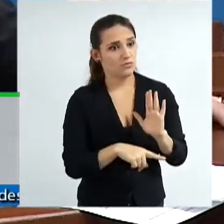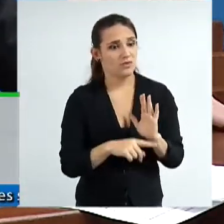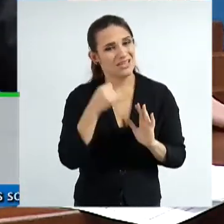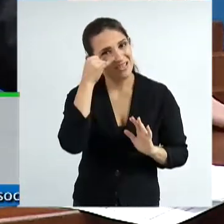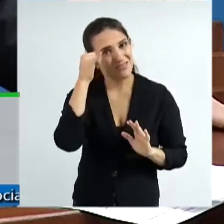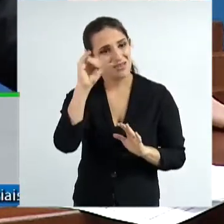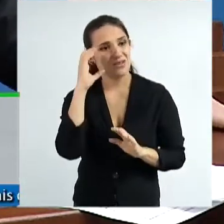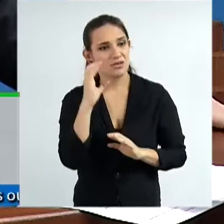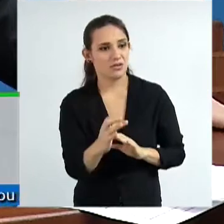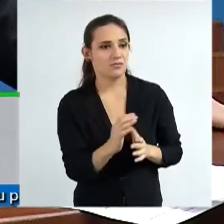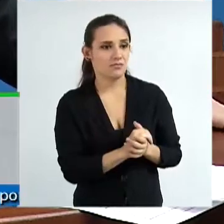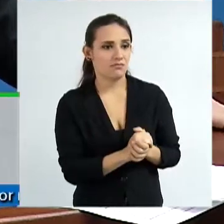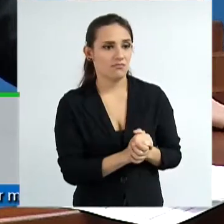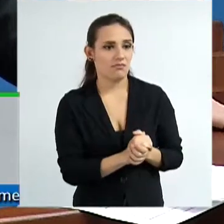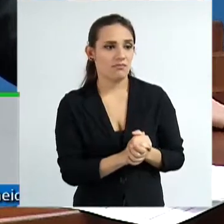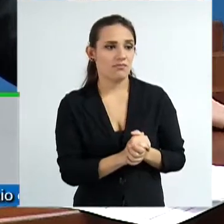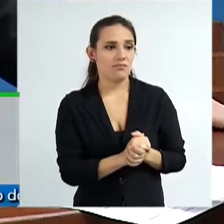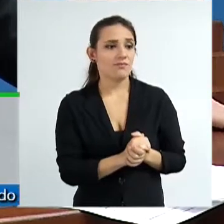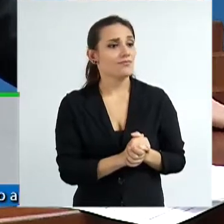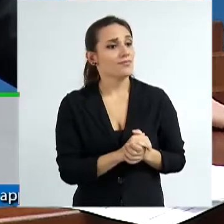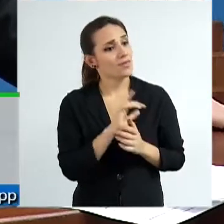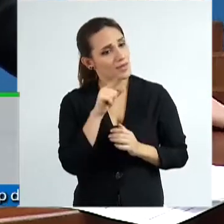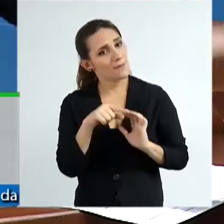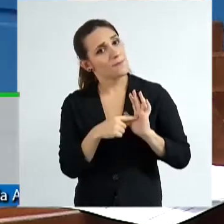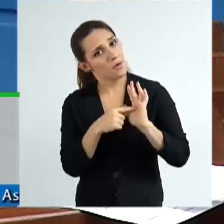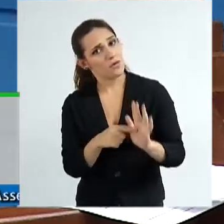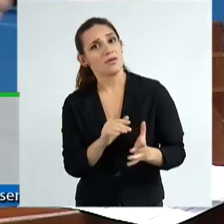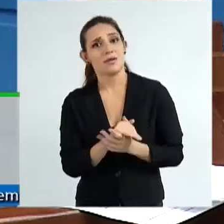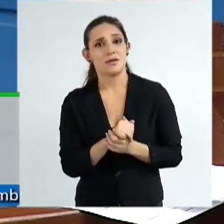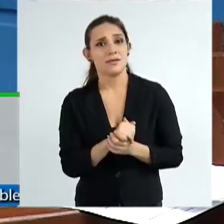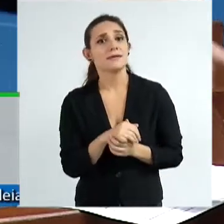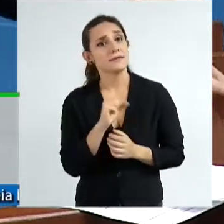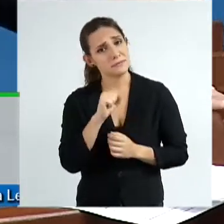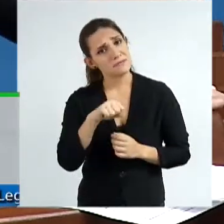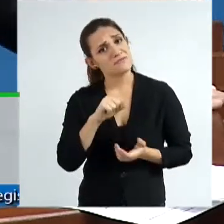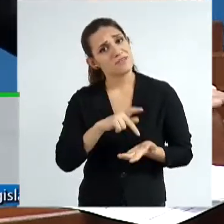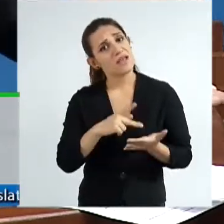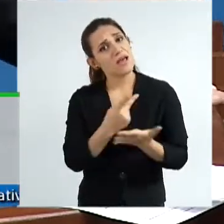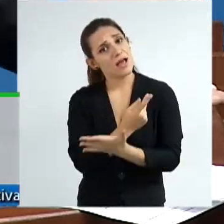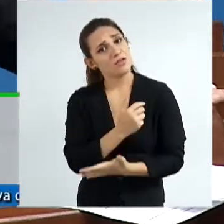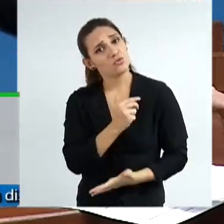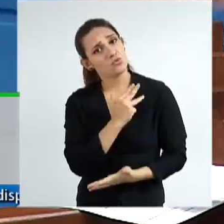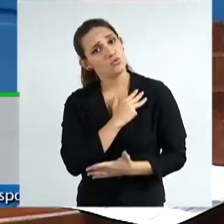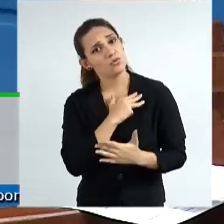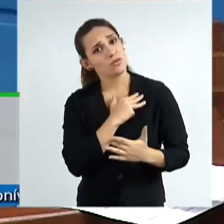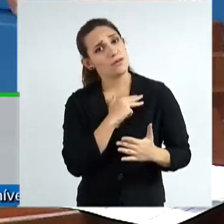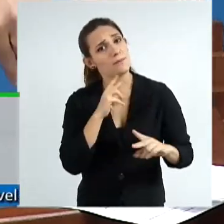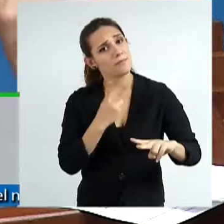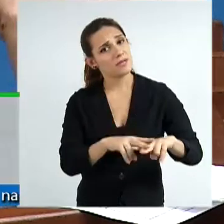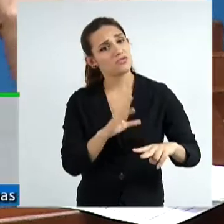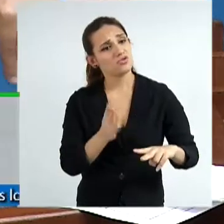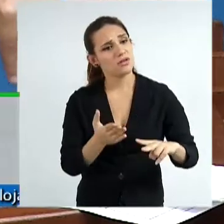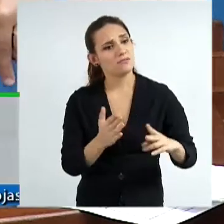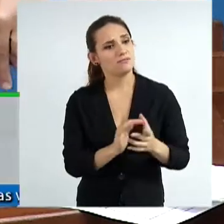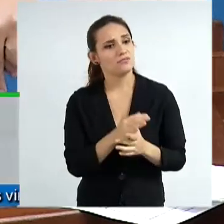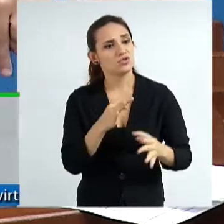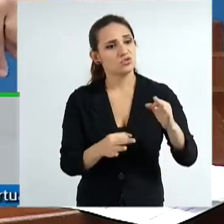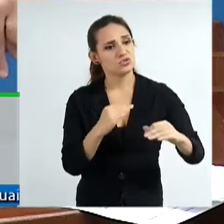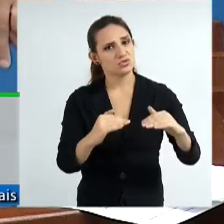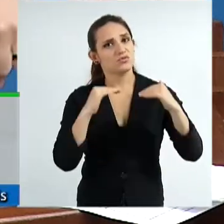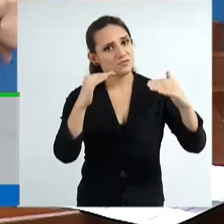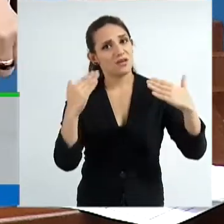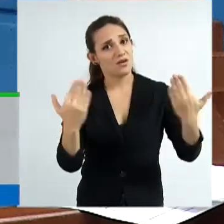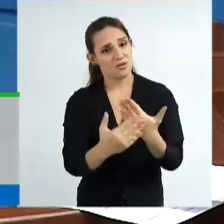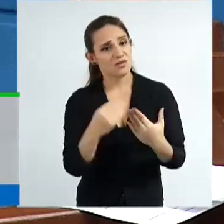cometendo uma ilegalidade com a prisão em segunda instância do presidente Lula, que ele colocou no pacote